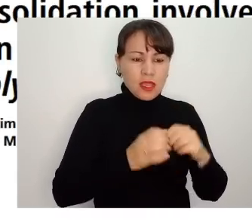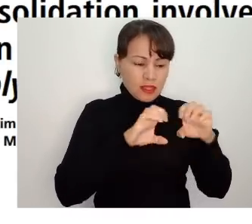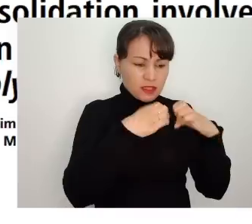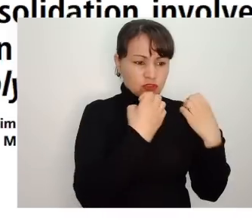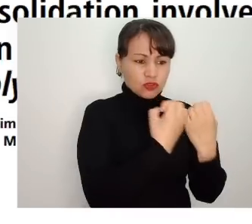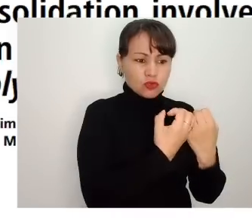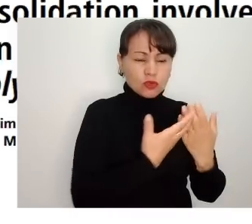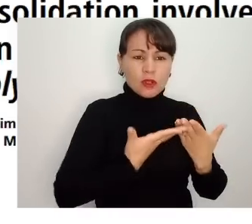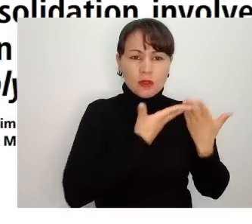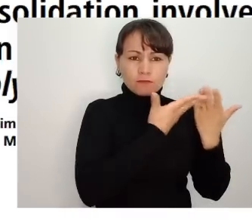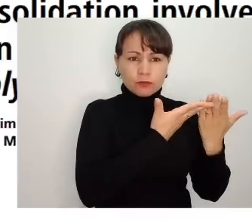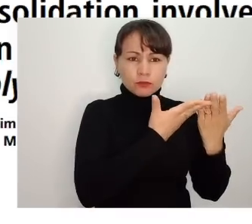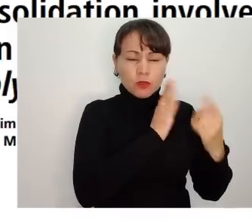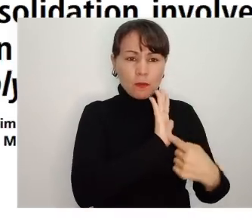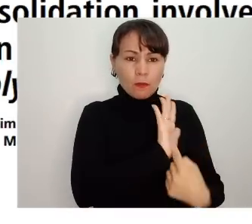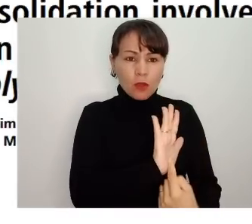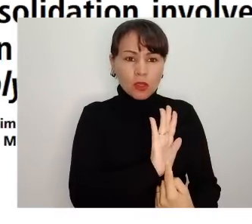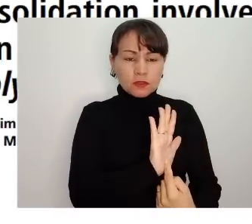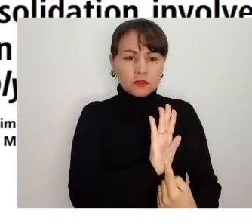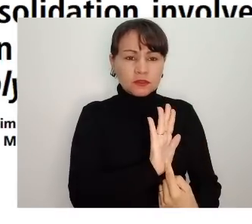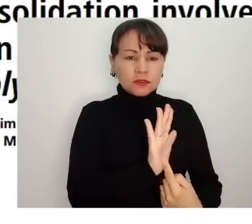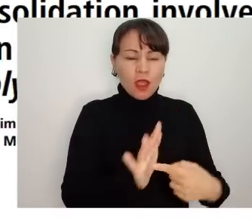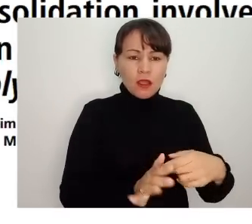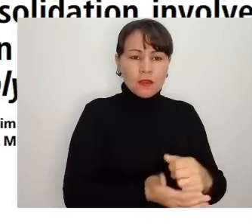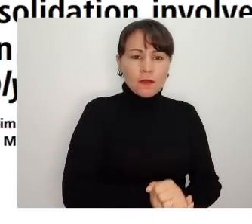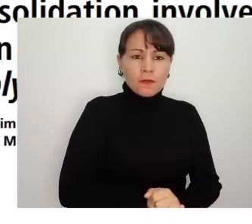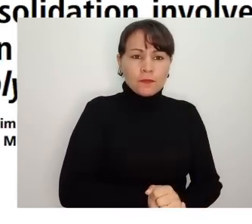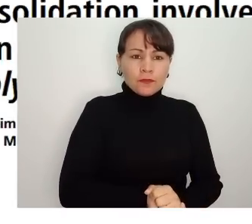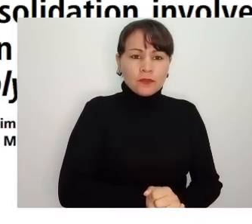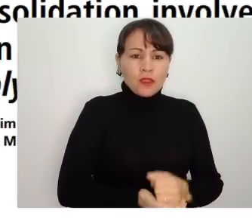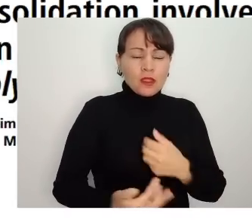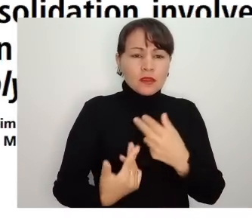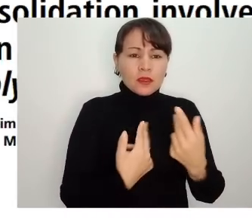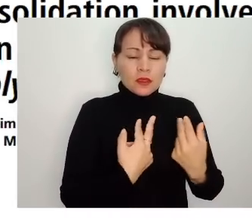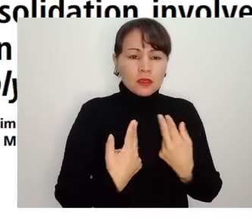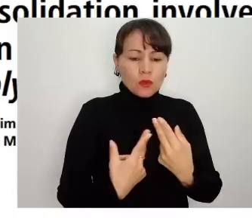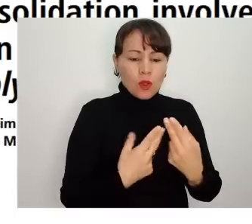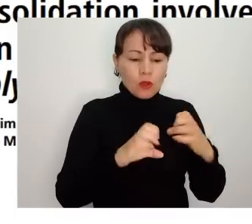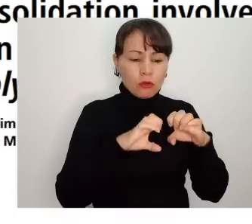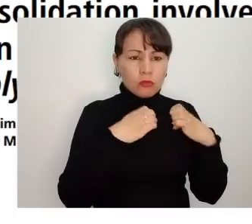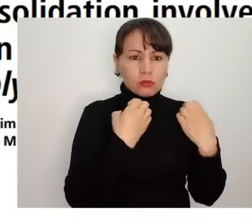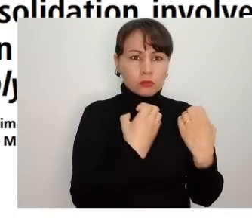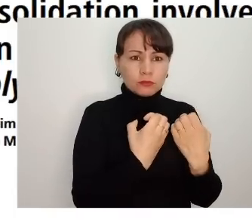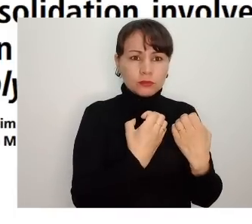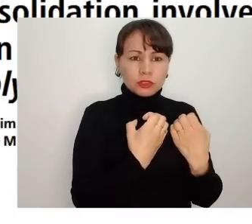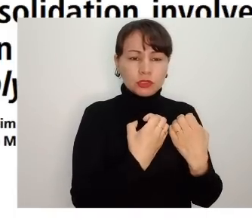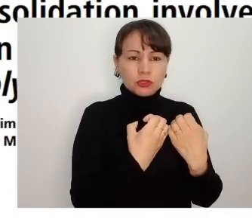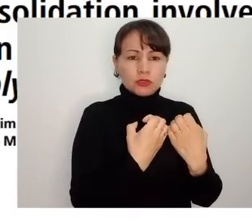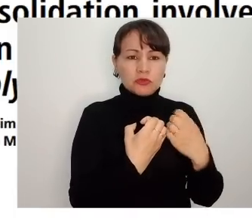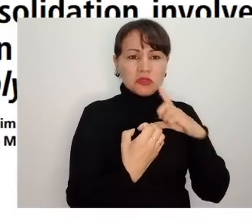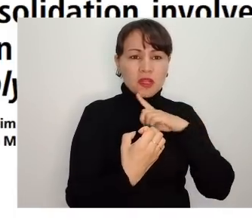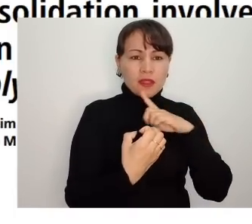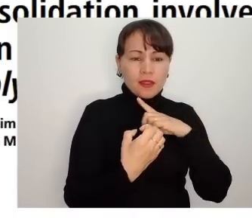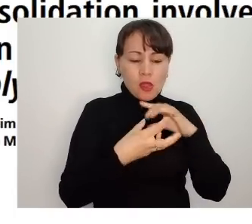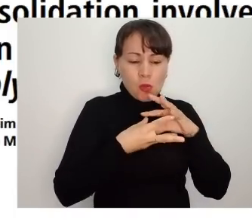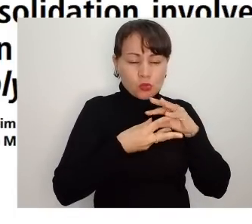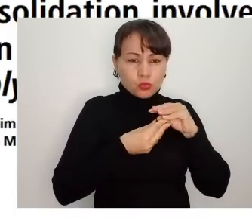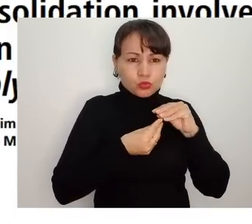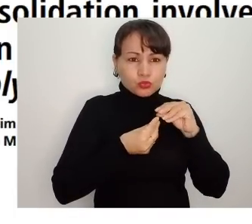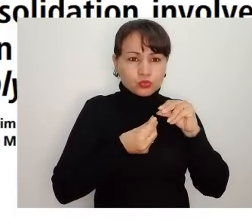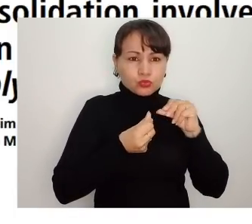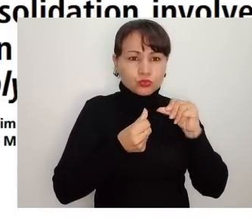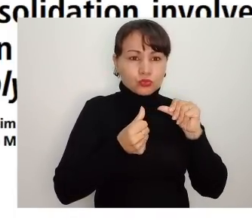essa estrutura que ele apresenta, que é em forma de uma estrutura que ela tem